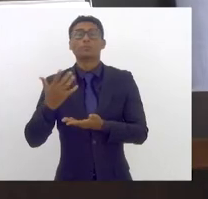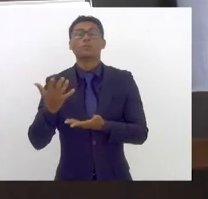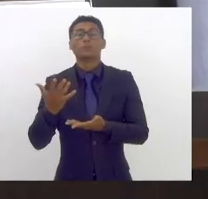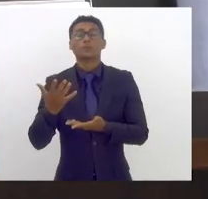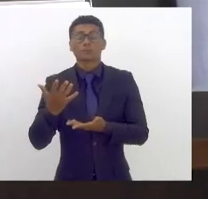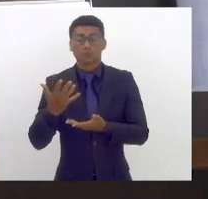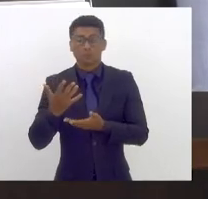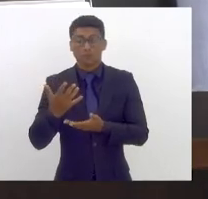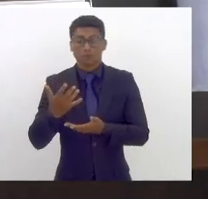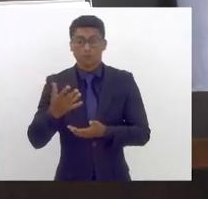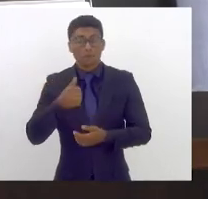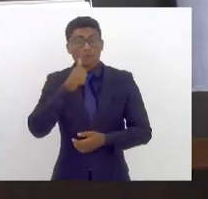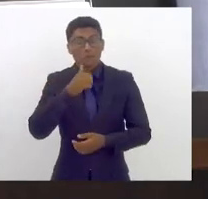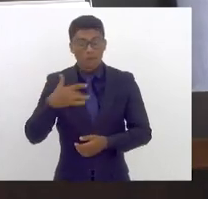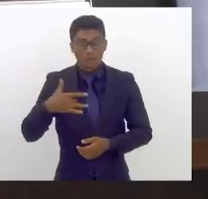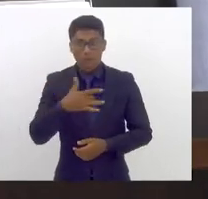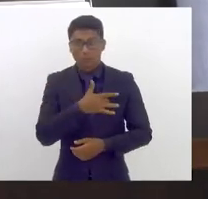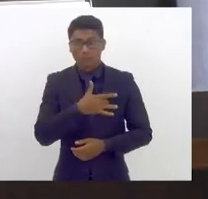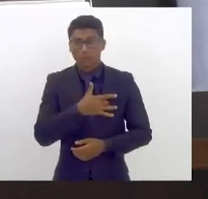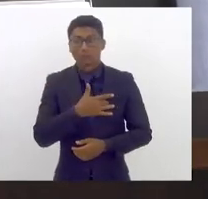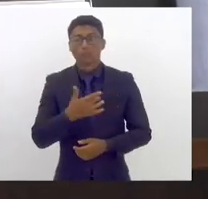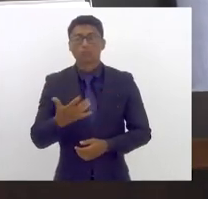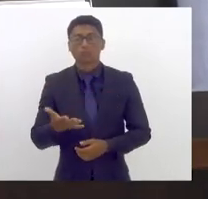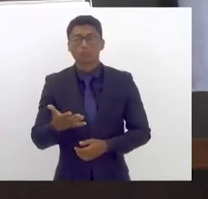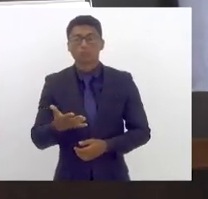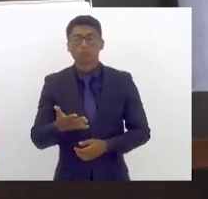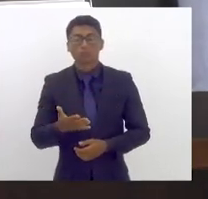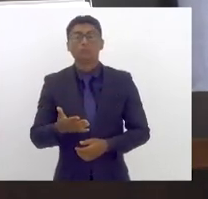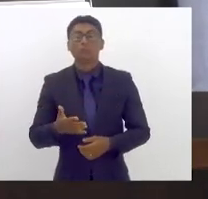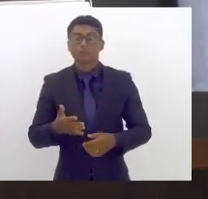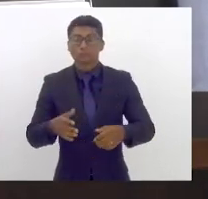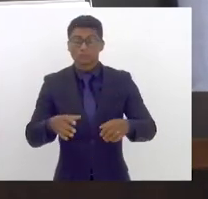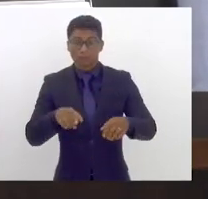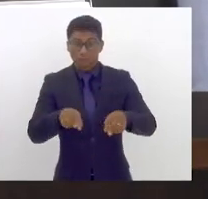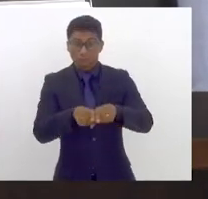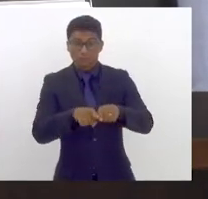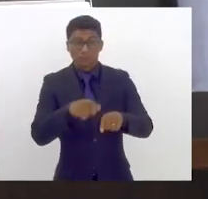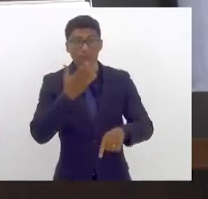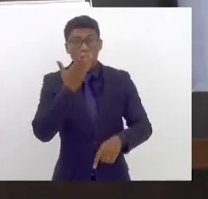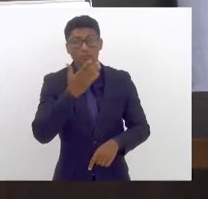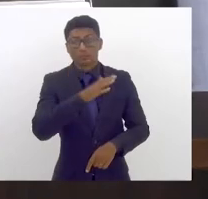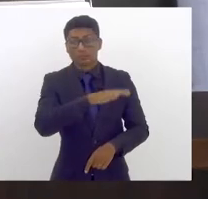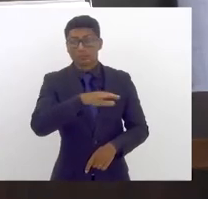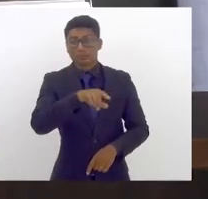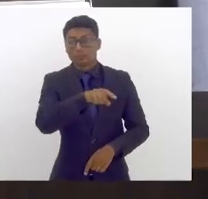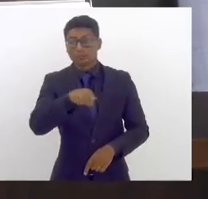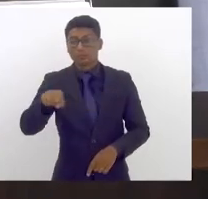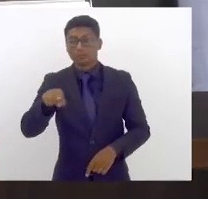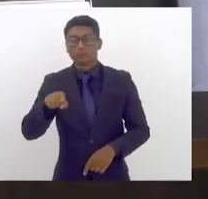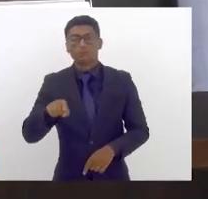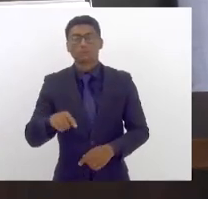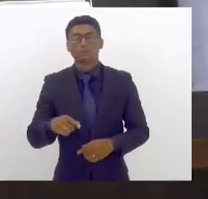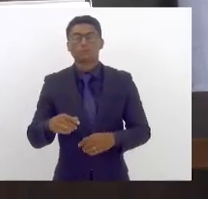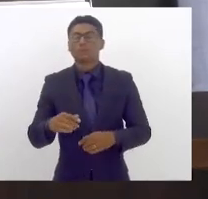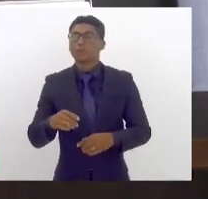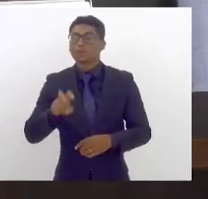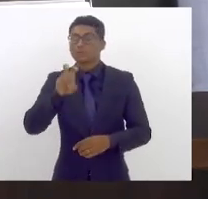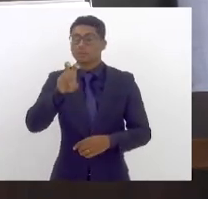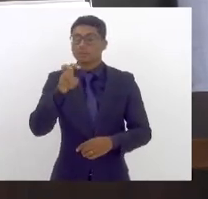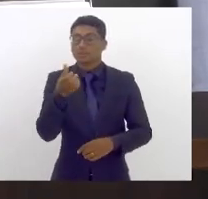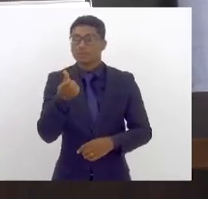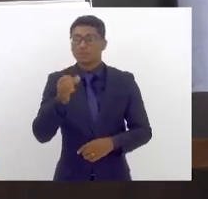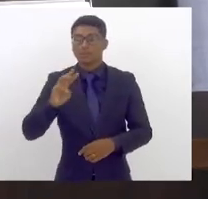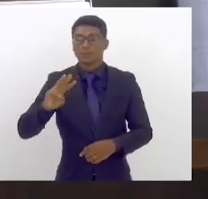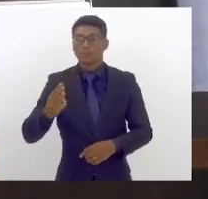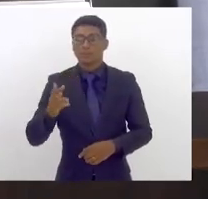a saúde das mulheres saúde da mulher materna e infantil que inicialmente era de 56 milhões